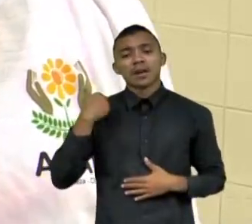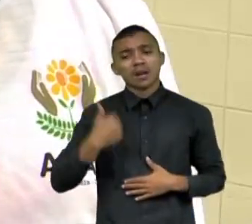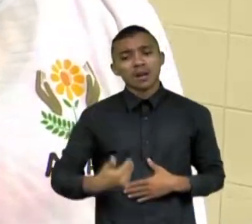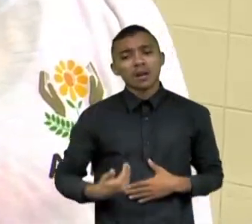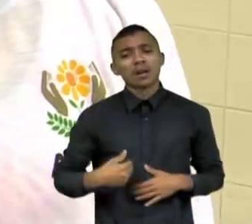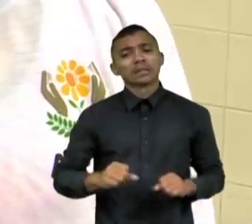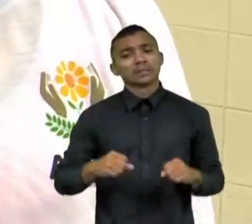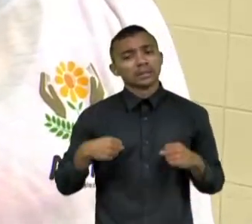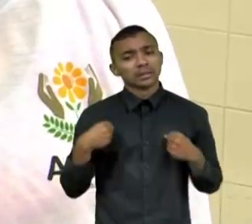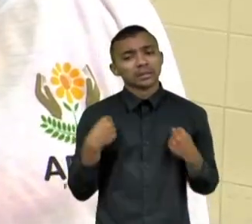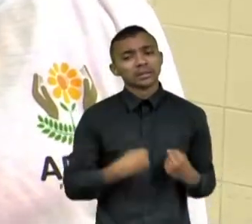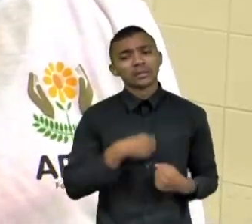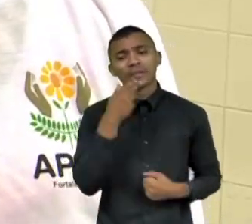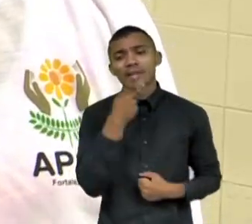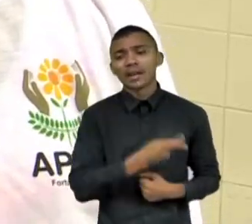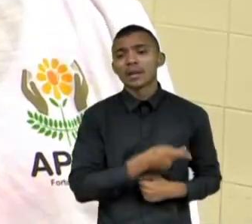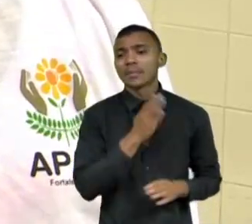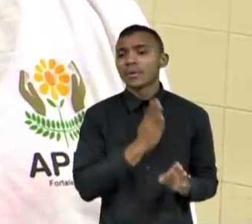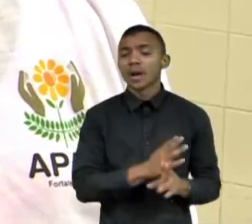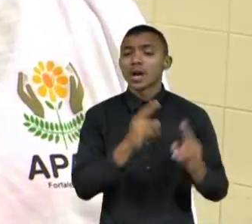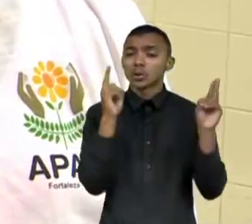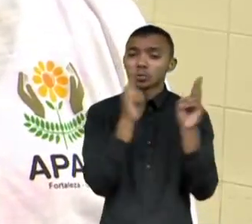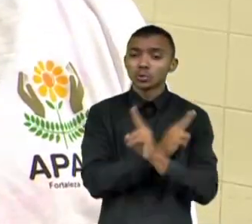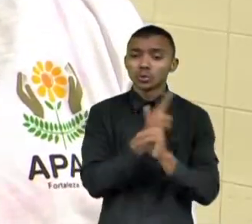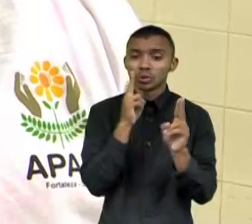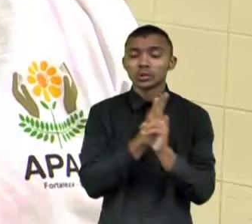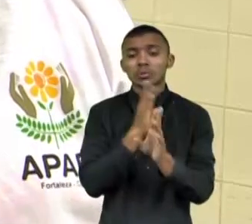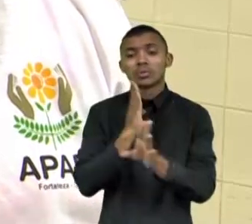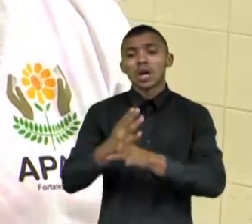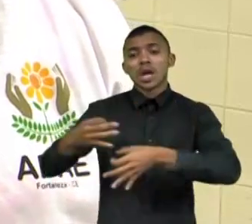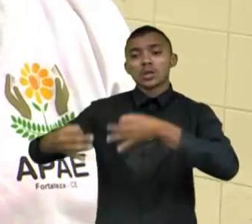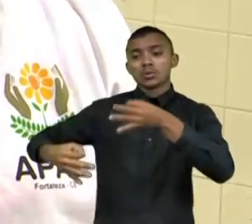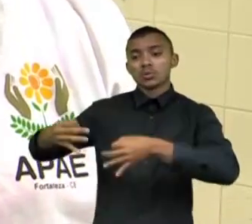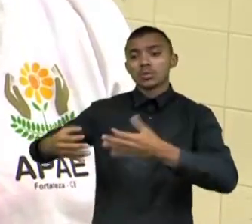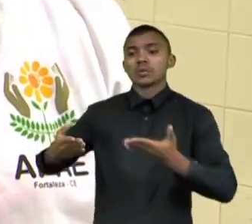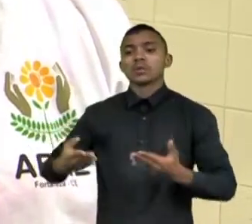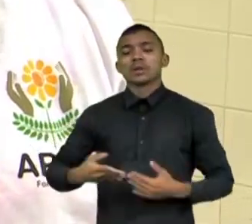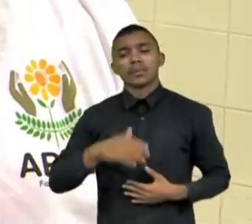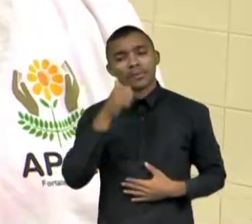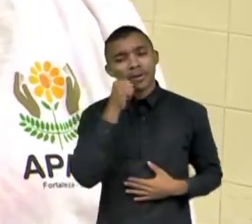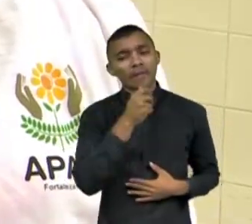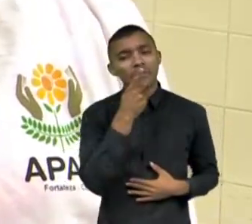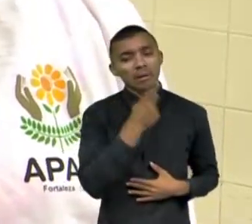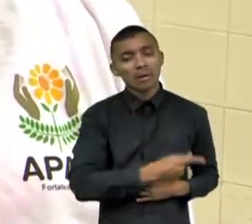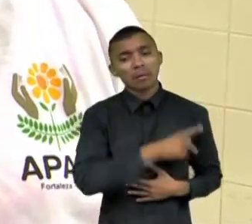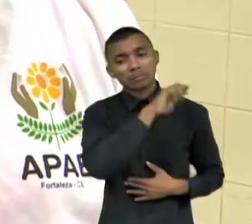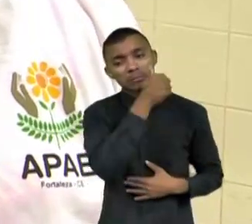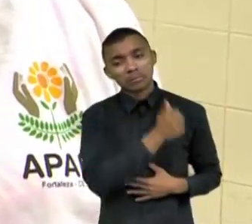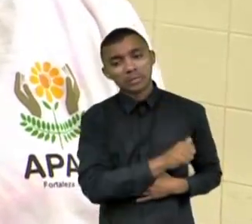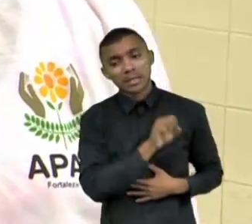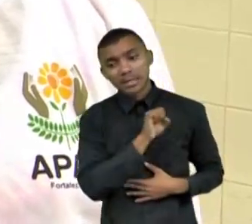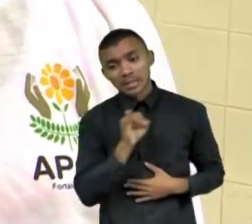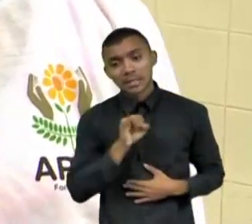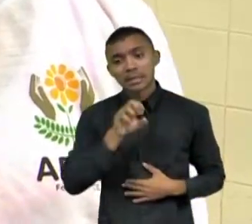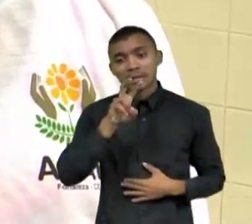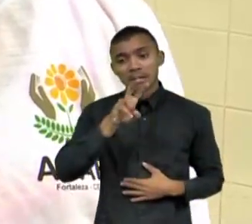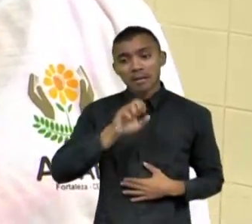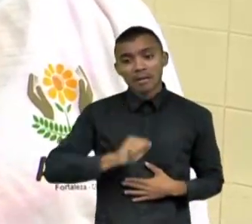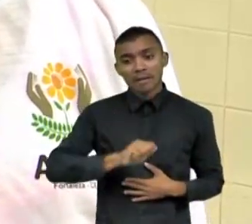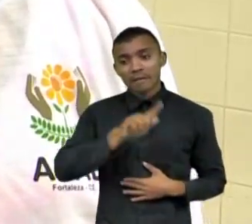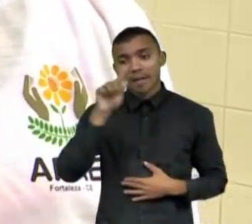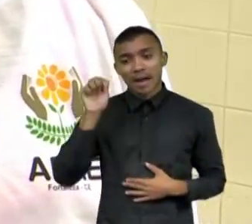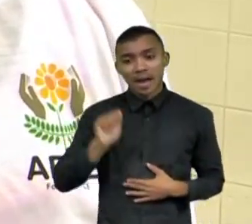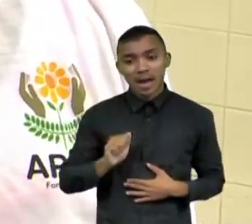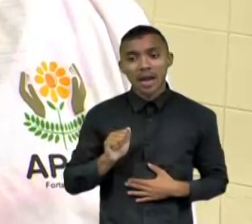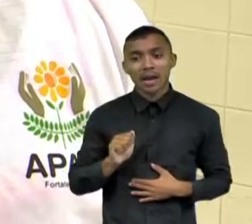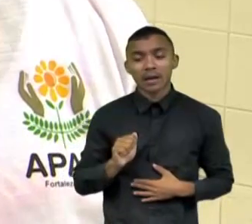no caso, eu disse que era uma coisa urgente de fórum. Aí ela foi lá olhar se tinha alguma vaga para mim, alguma coisa, se tinha